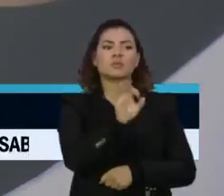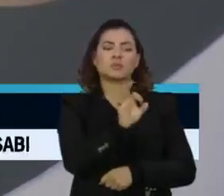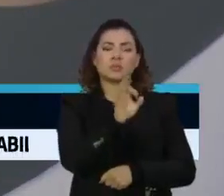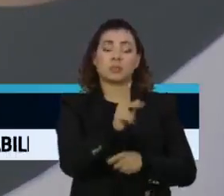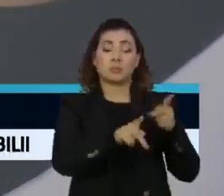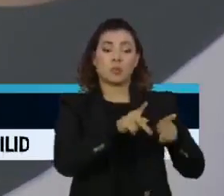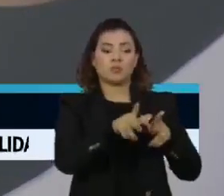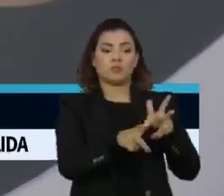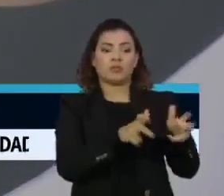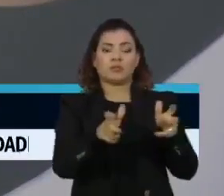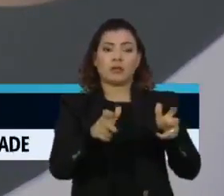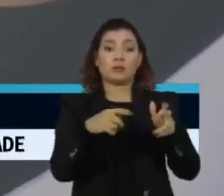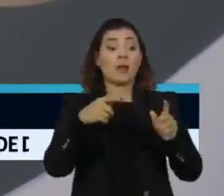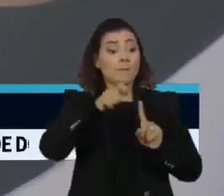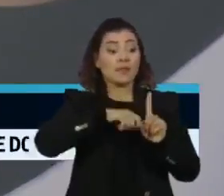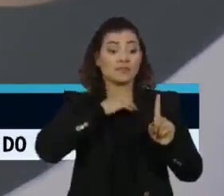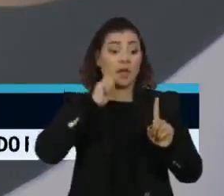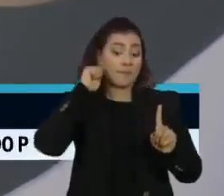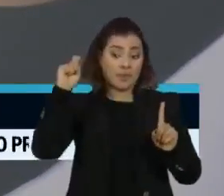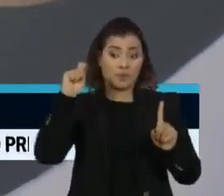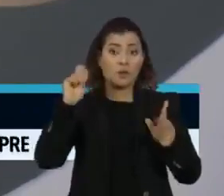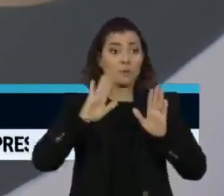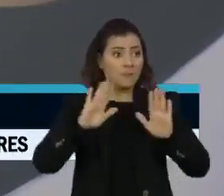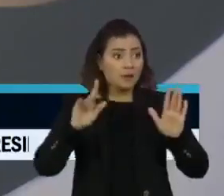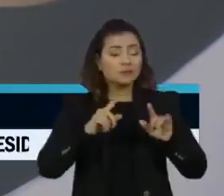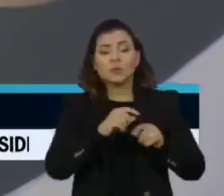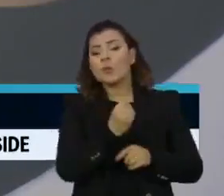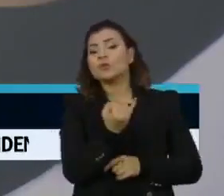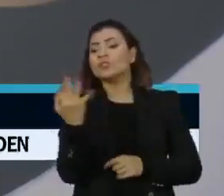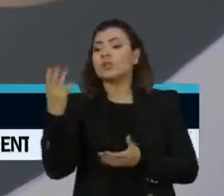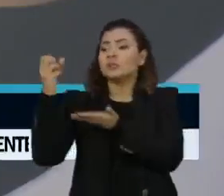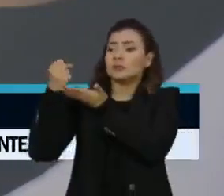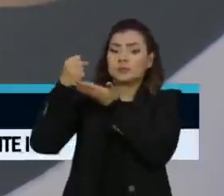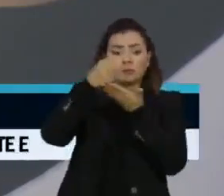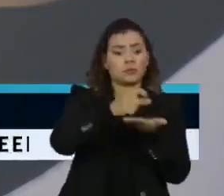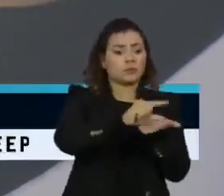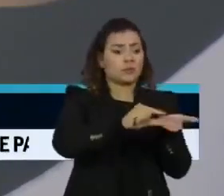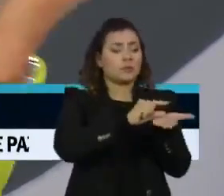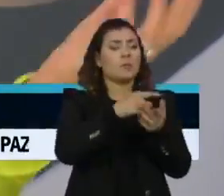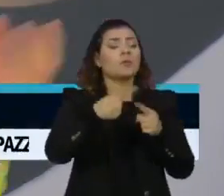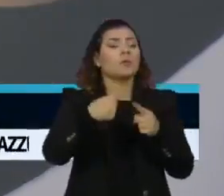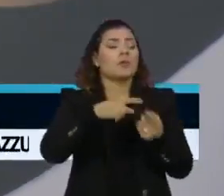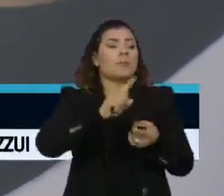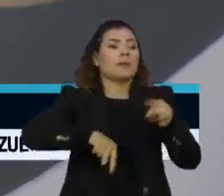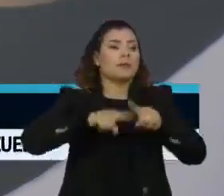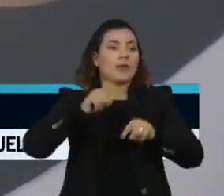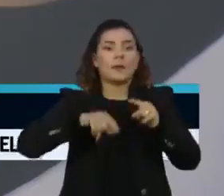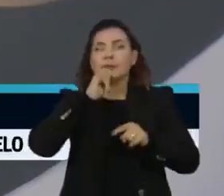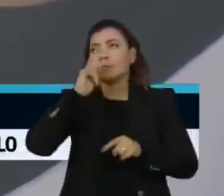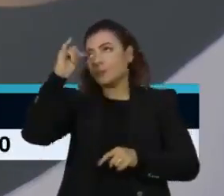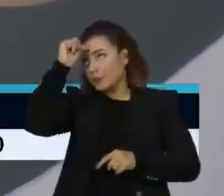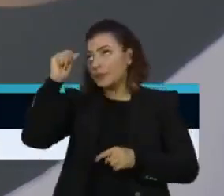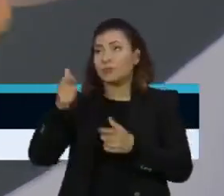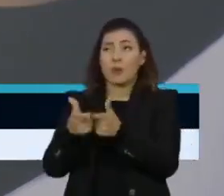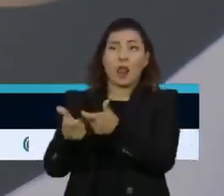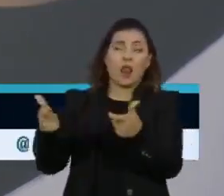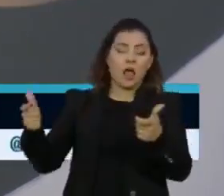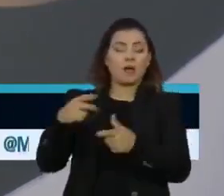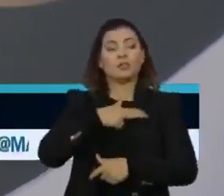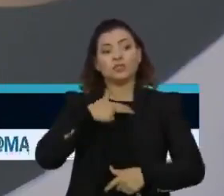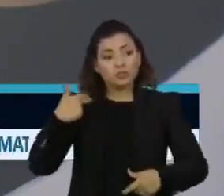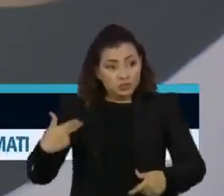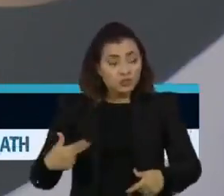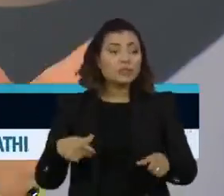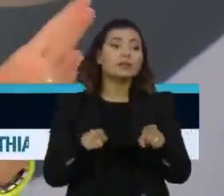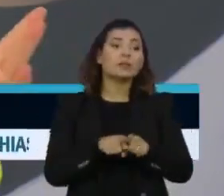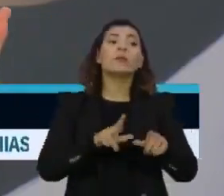abril e e a gente não tem segurança da quantidade que vai chegar ainda por causa de insumos a Índia explodindo de casos